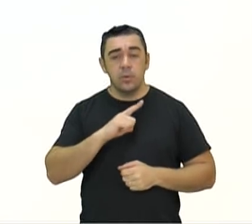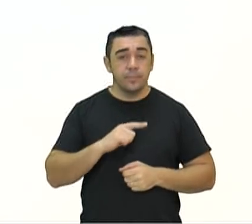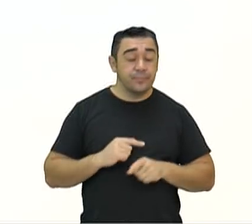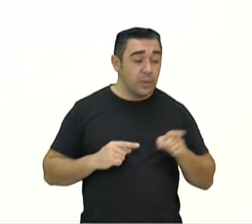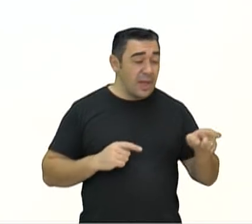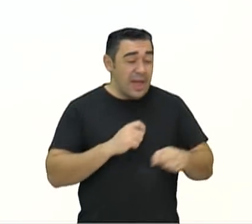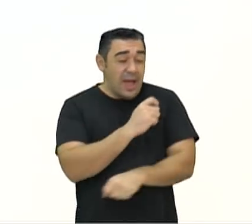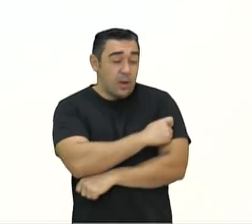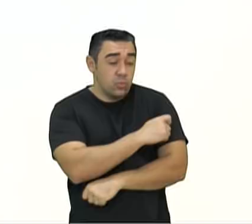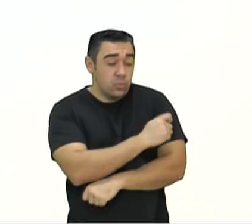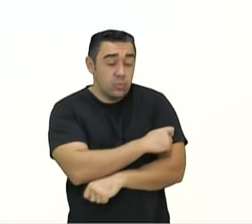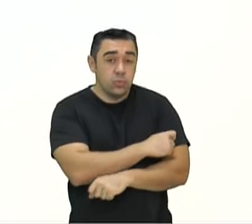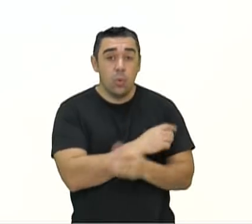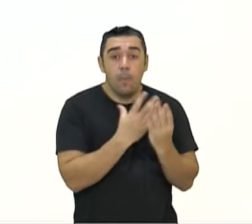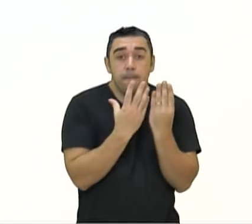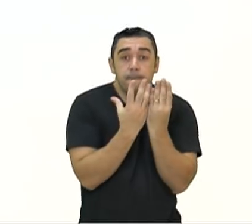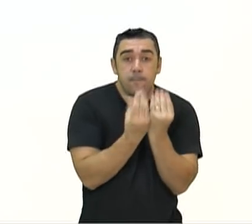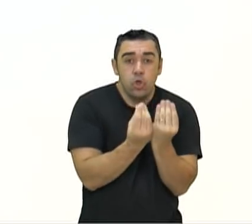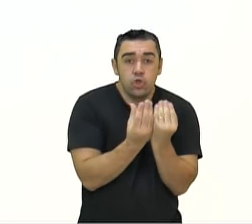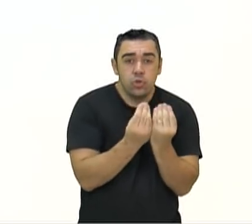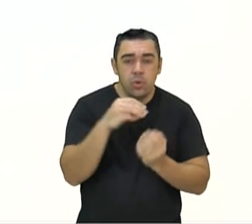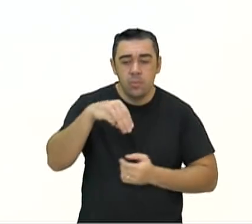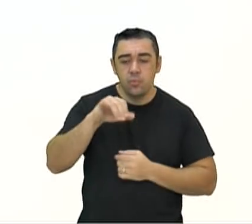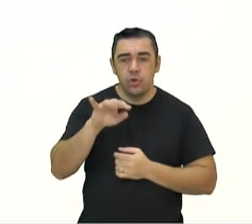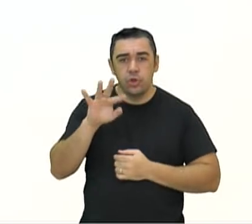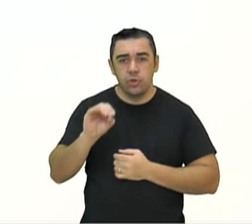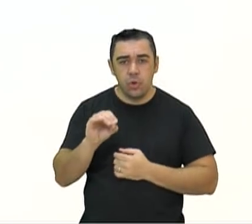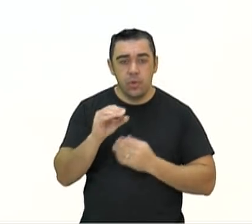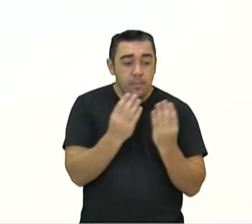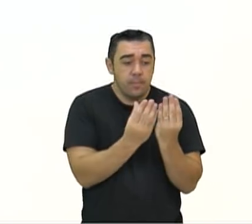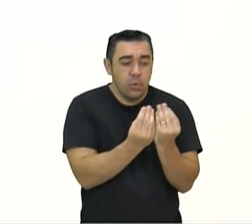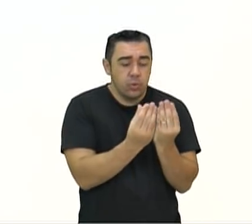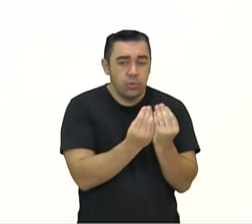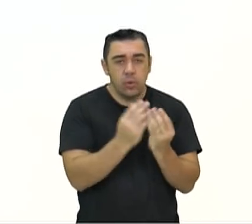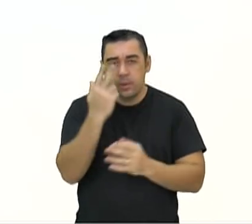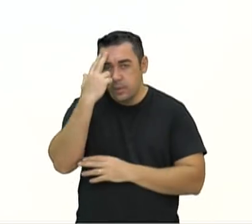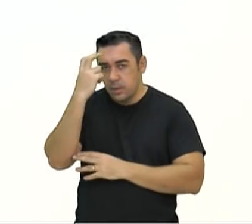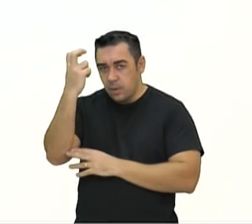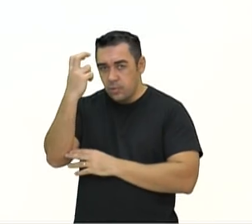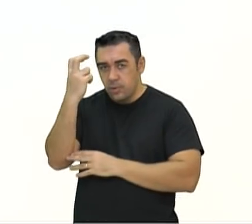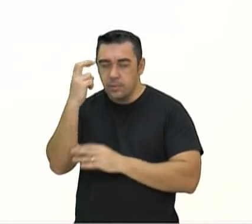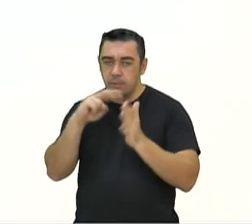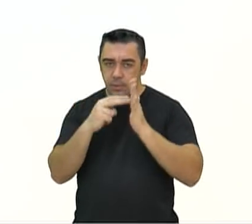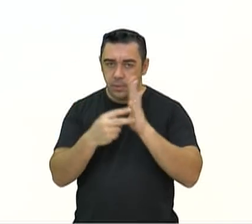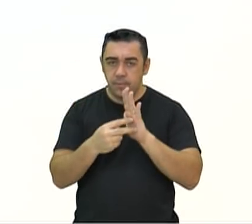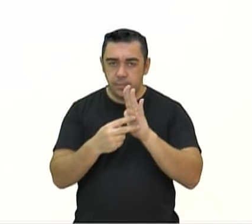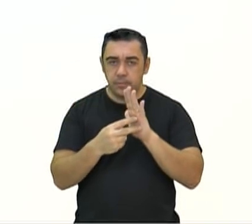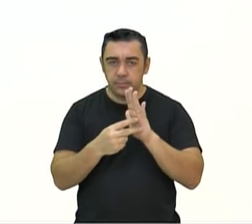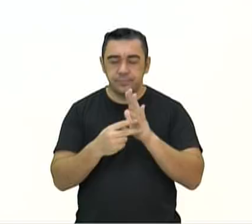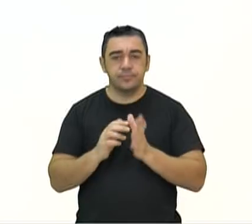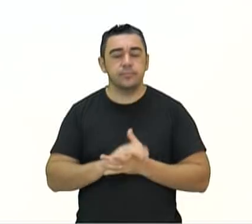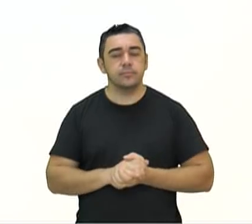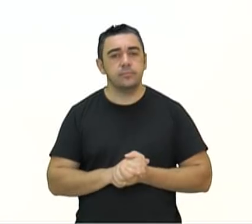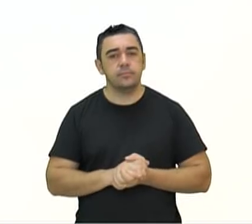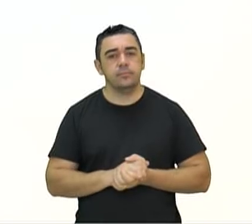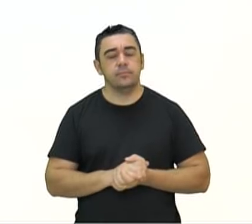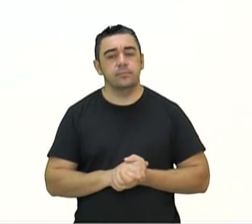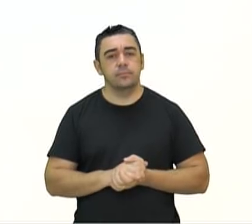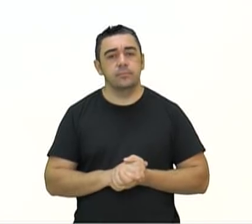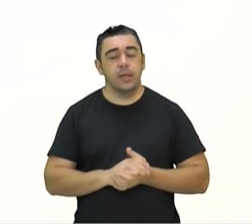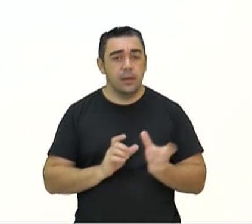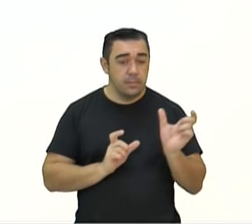muito inteligente. Então, o advérbio muito, que é um advérbio de intensidade, e mais o adjetivo inteligente, né?